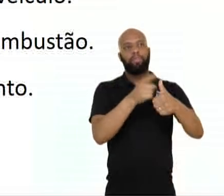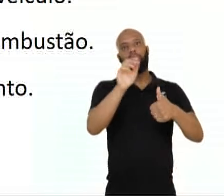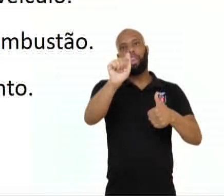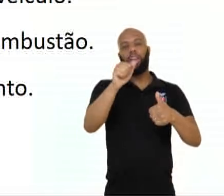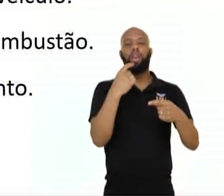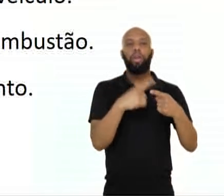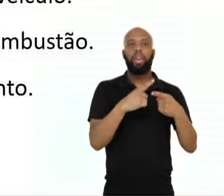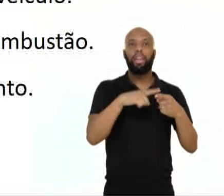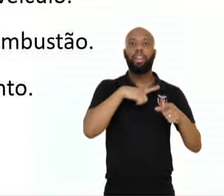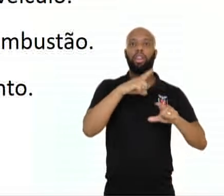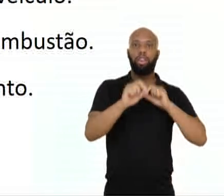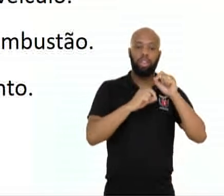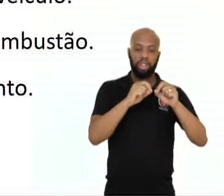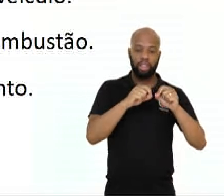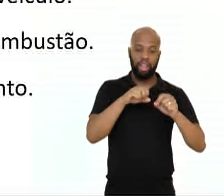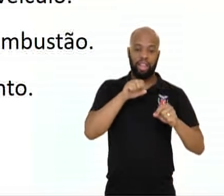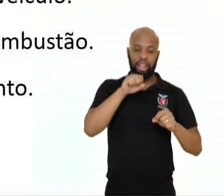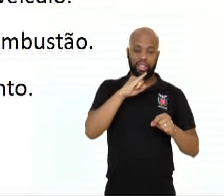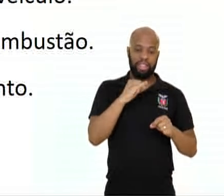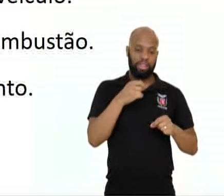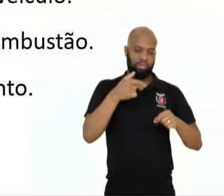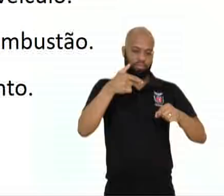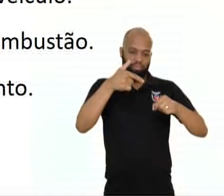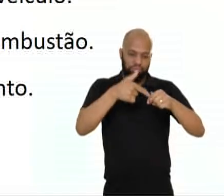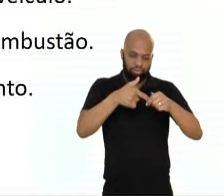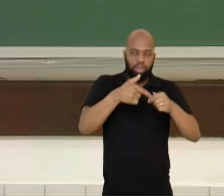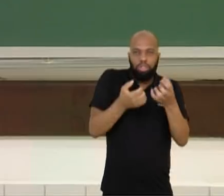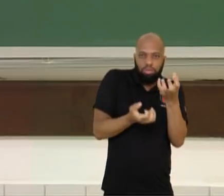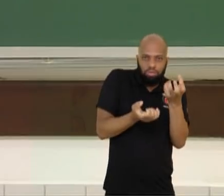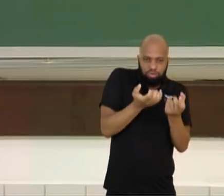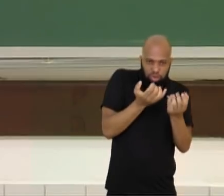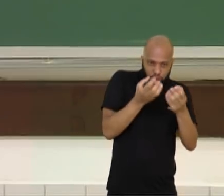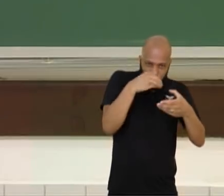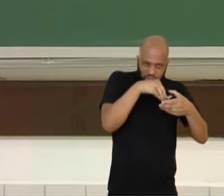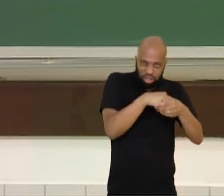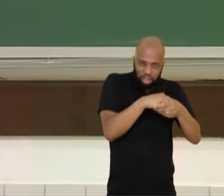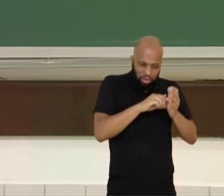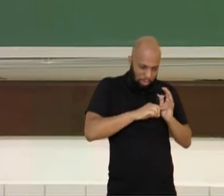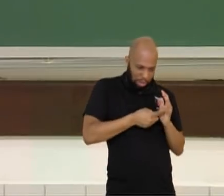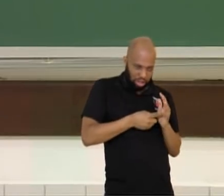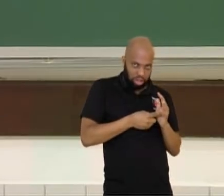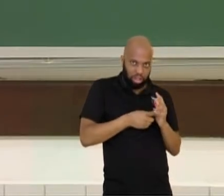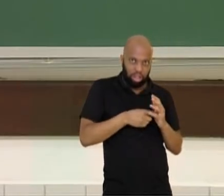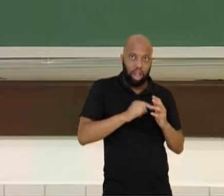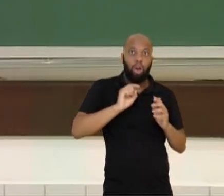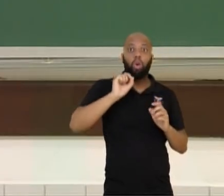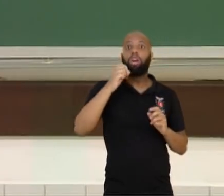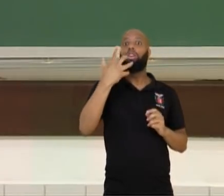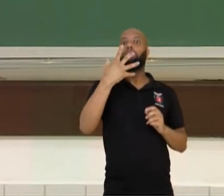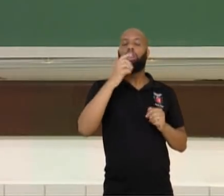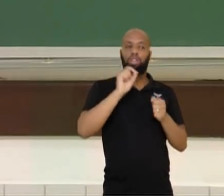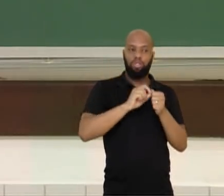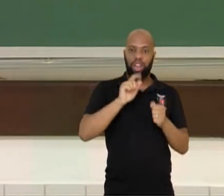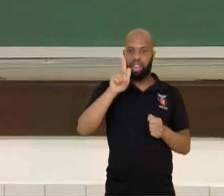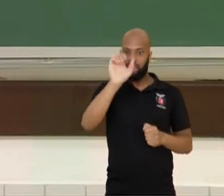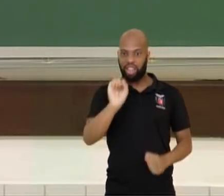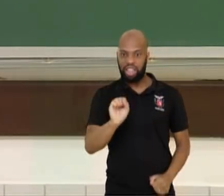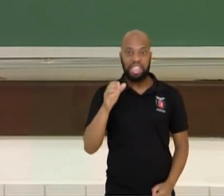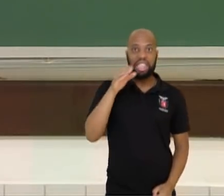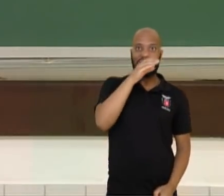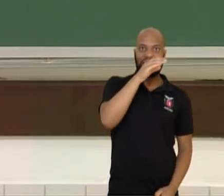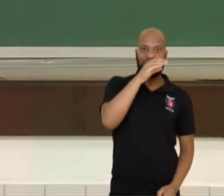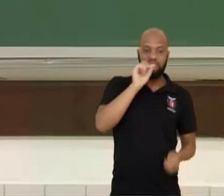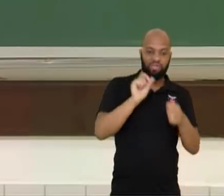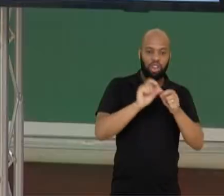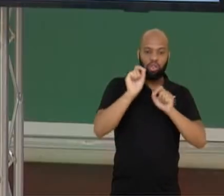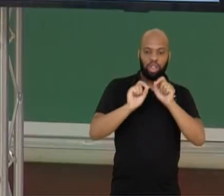vai gerar o vapor quente. O vapor quente vai mover os pistões, energia mecânica. Tá? Então, ocorreu aqui. Os outros processos